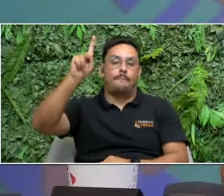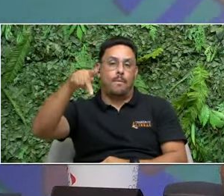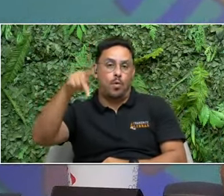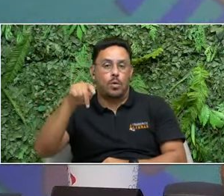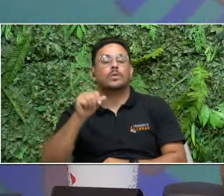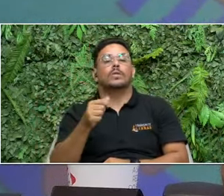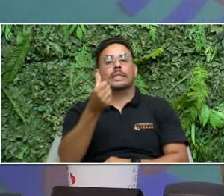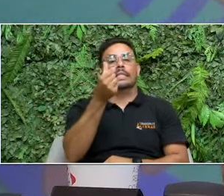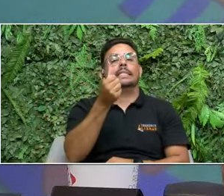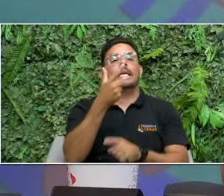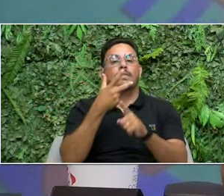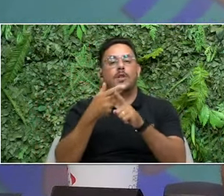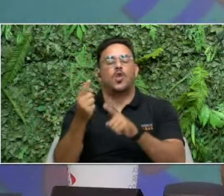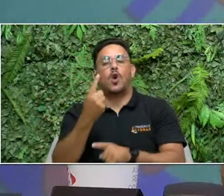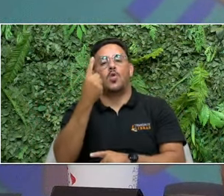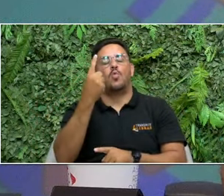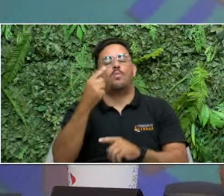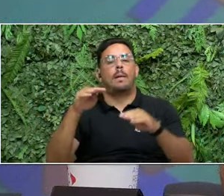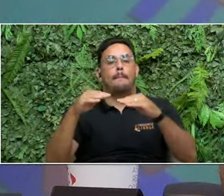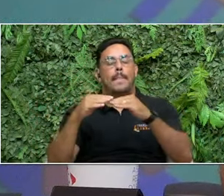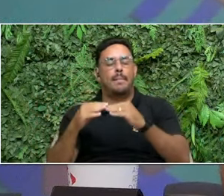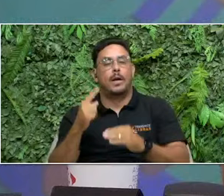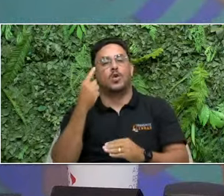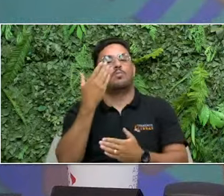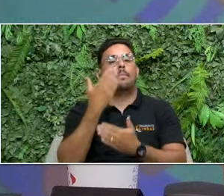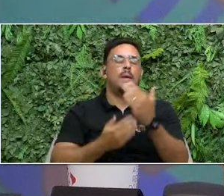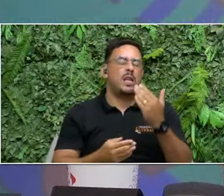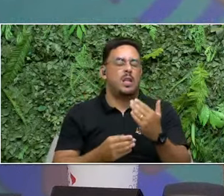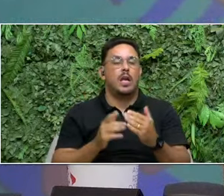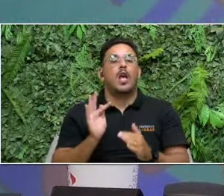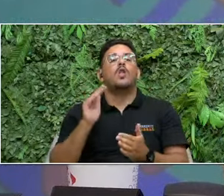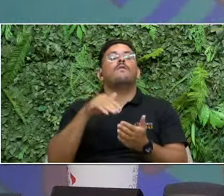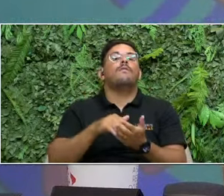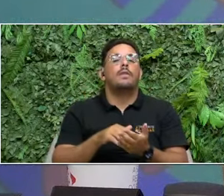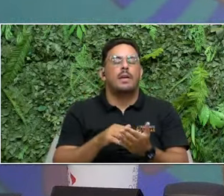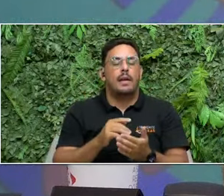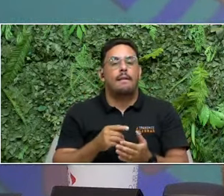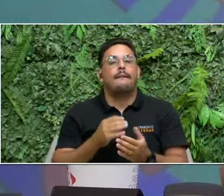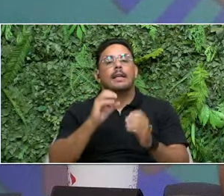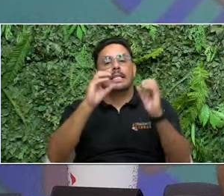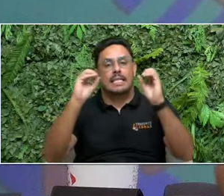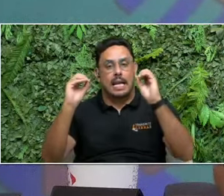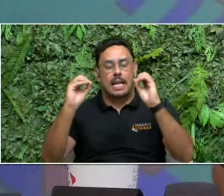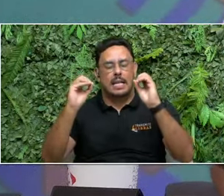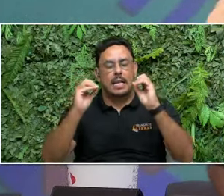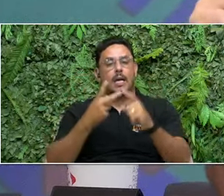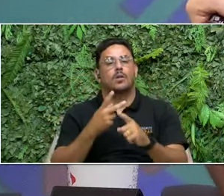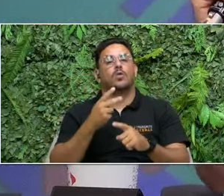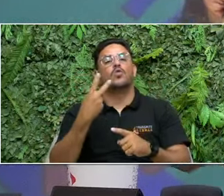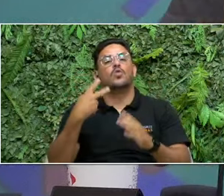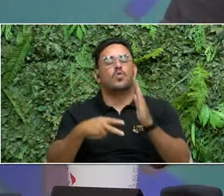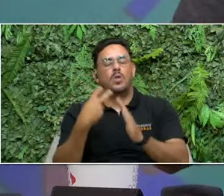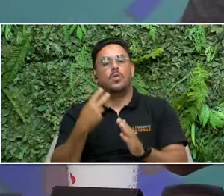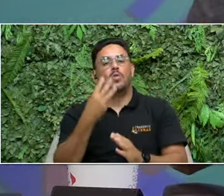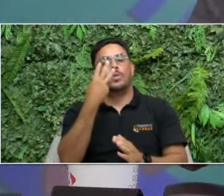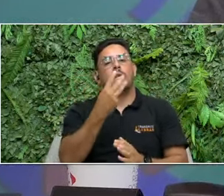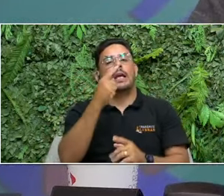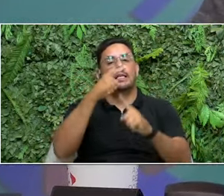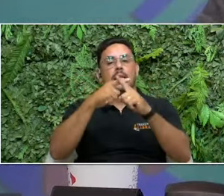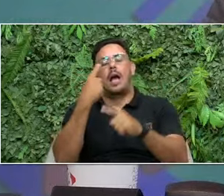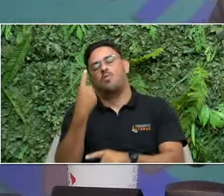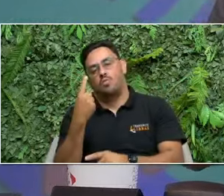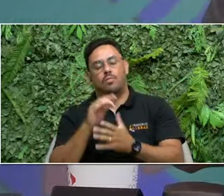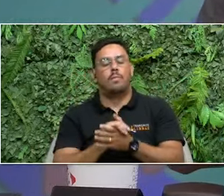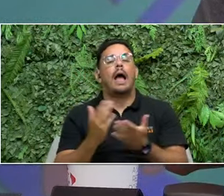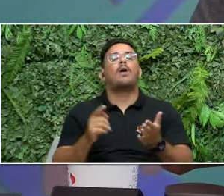né seis vitórias Um empate uma derrota na semifinal eliminou o tombense no primeiro jogo ficou 0 a 0 e no segundo 3 a 1